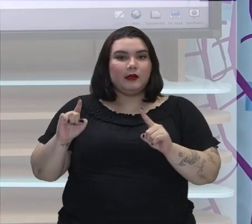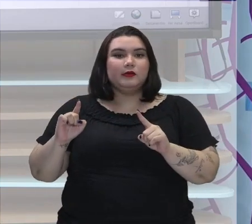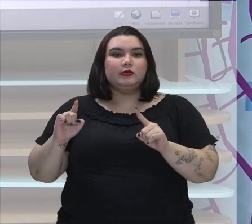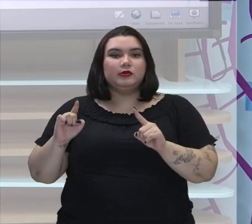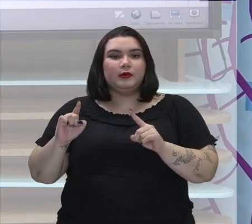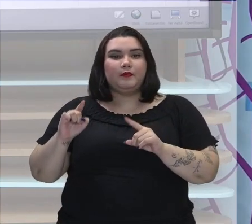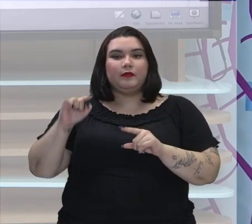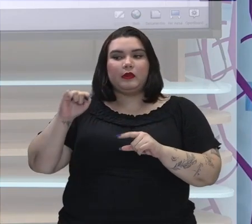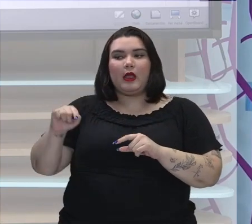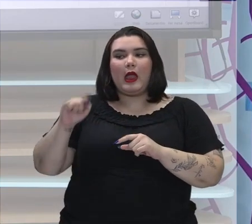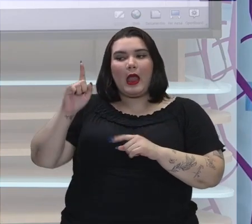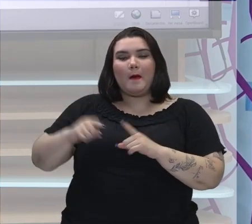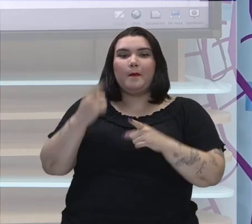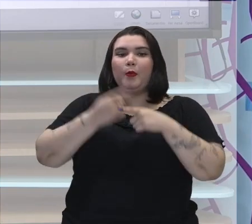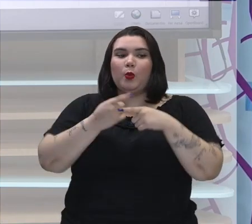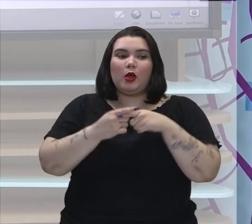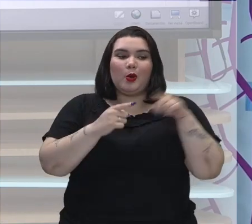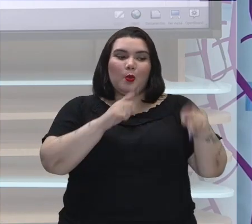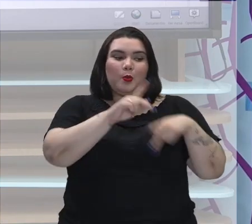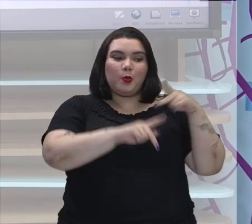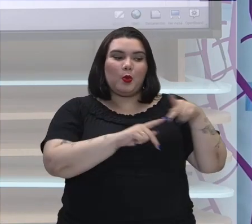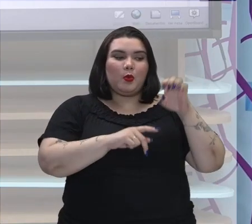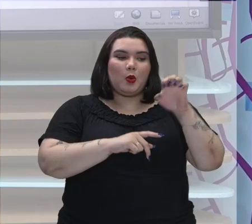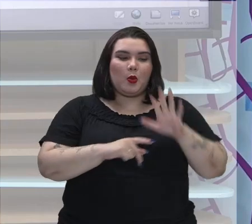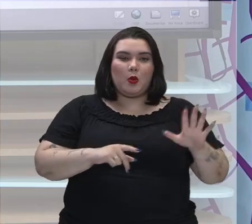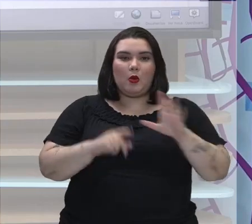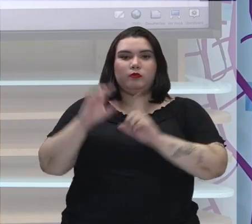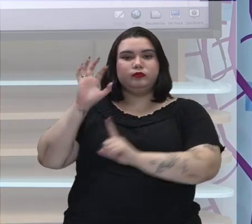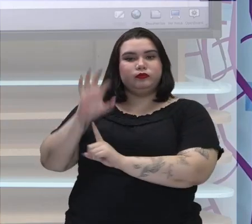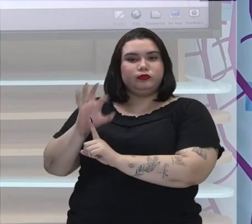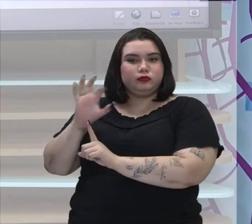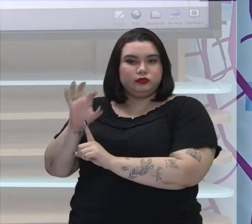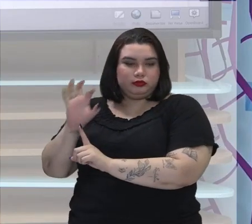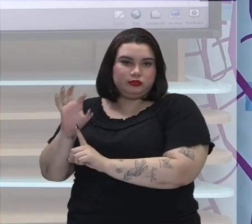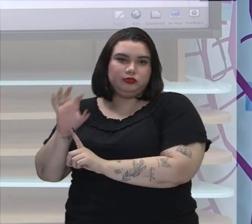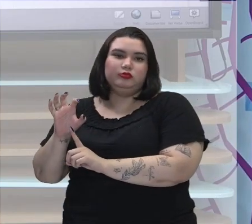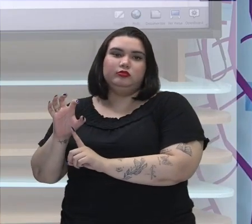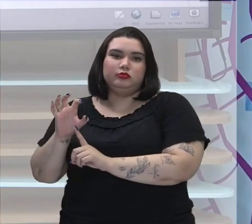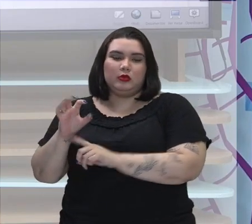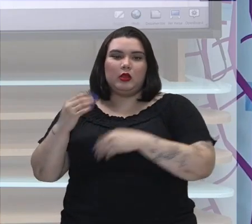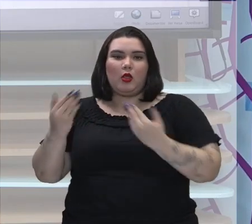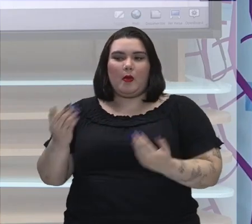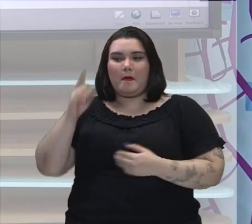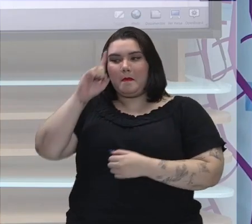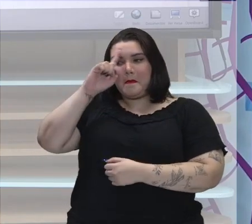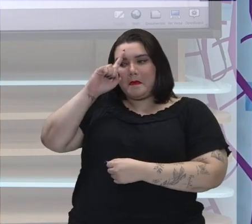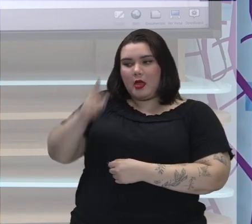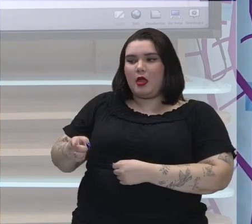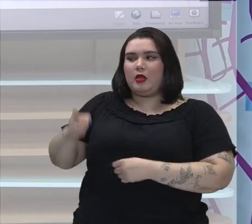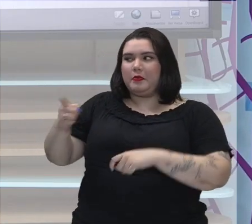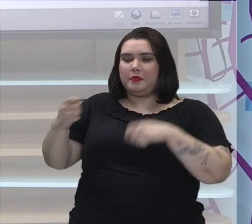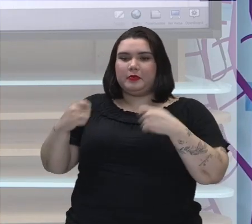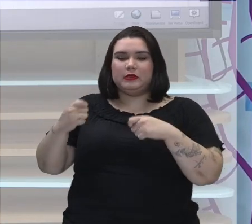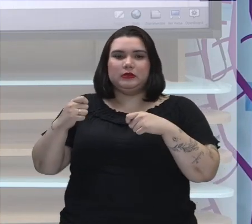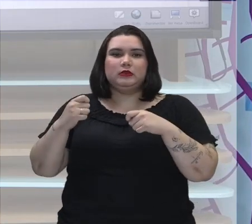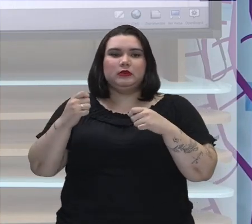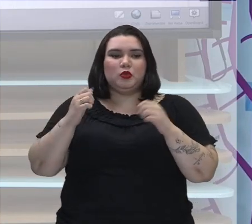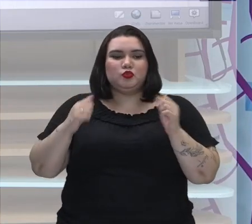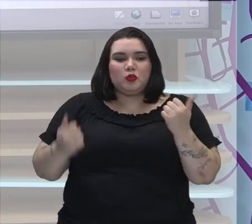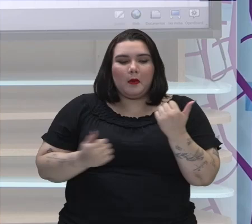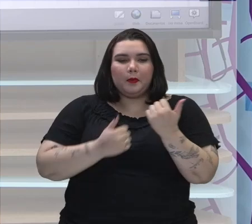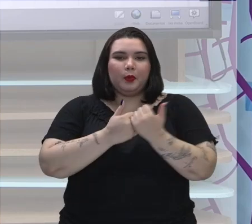eles são coagidos a lutarem em prol do lado do povo